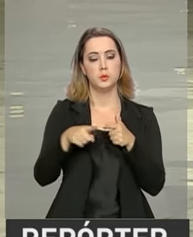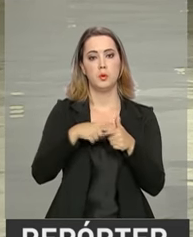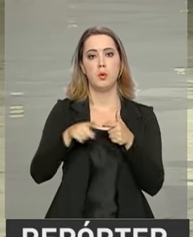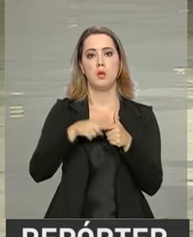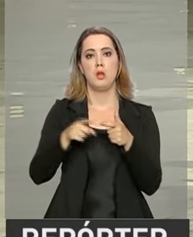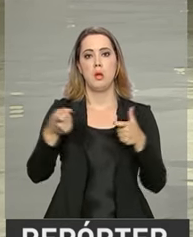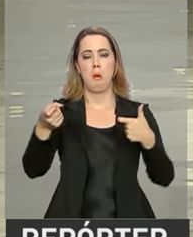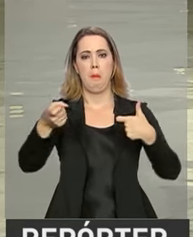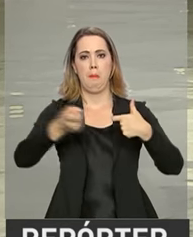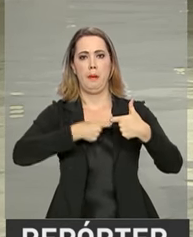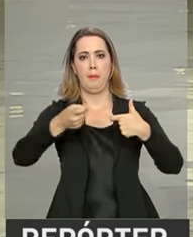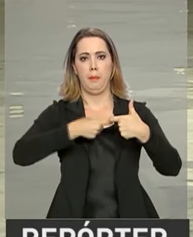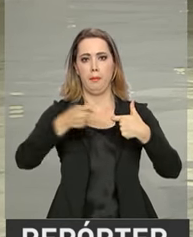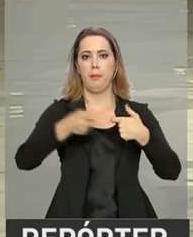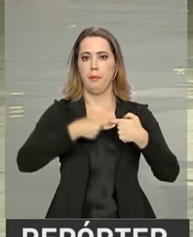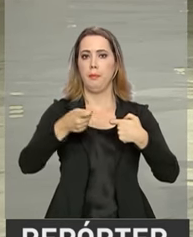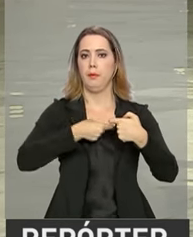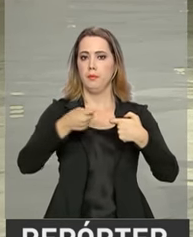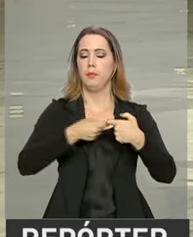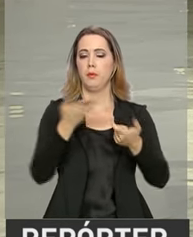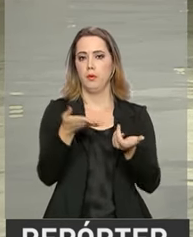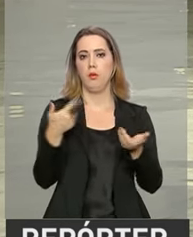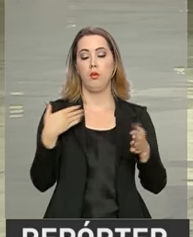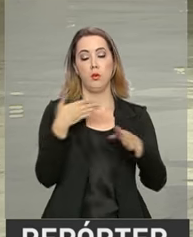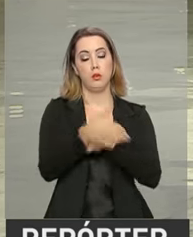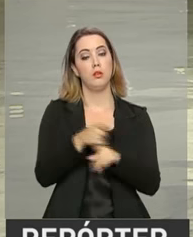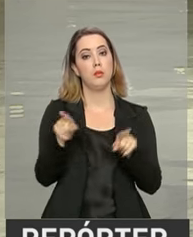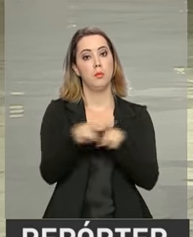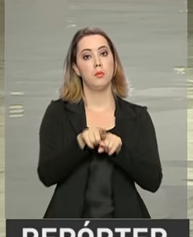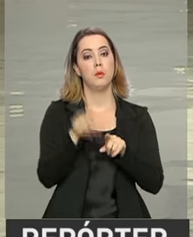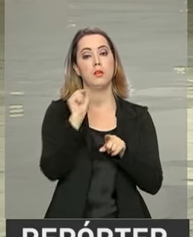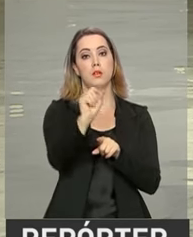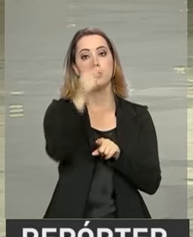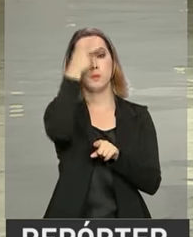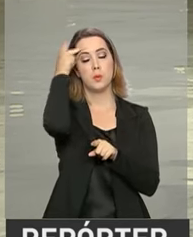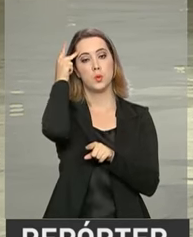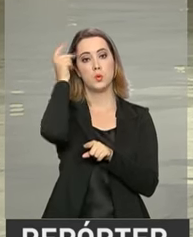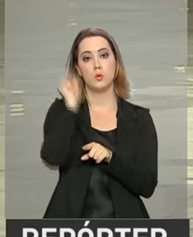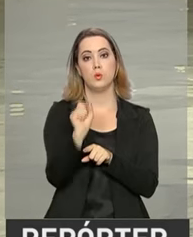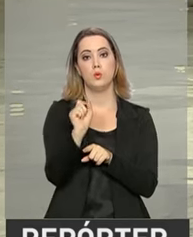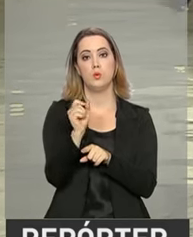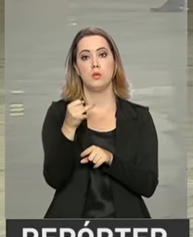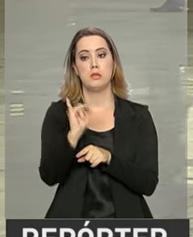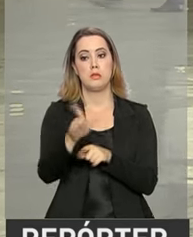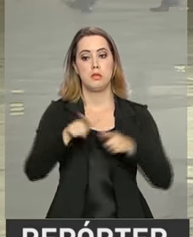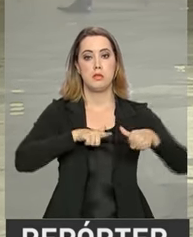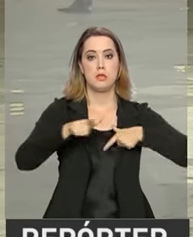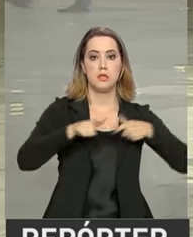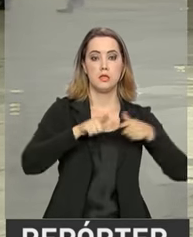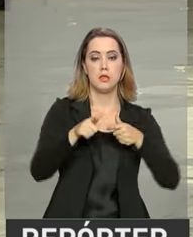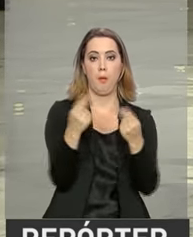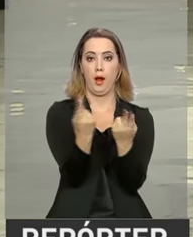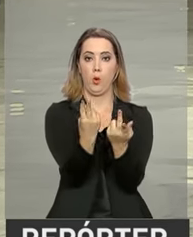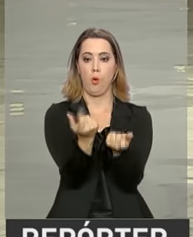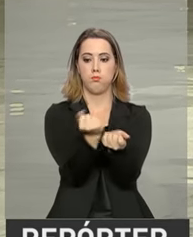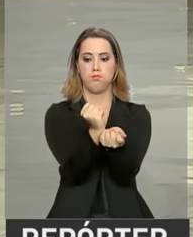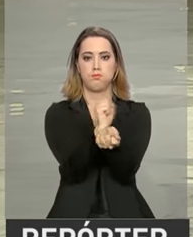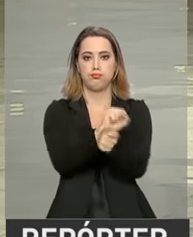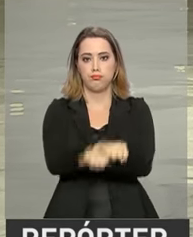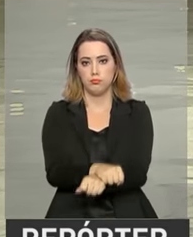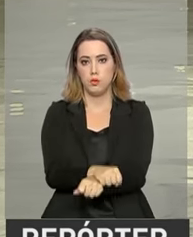sexual a partir de agora também se enquadram no crime o tráfico de pessoas para o trabalho análogo à